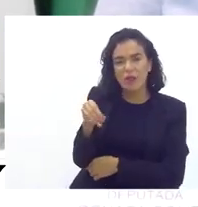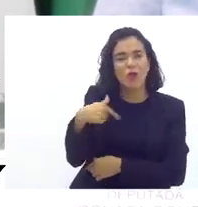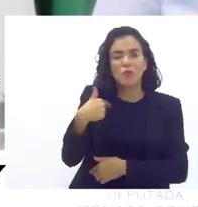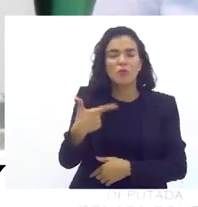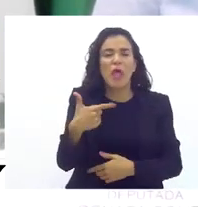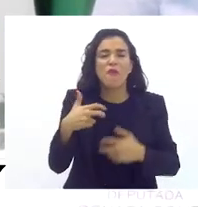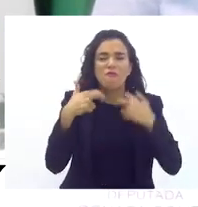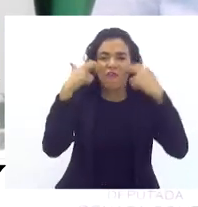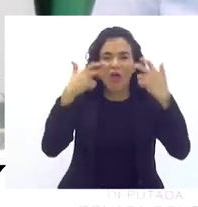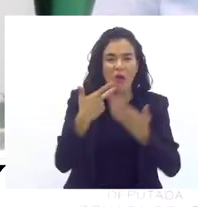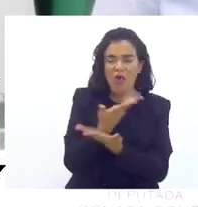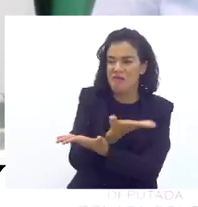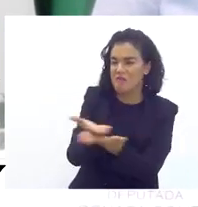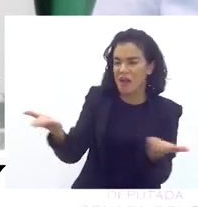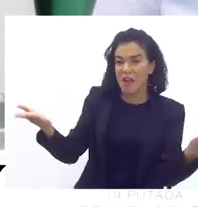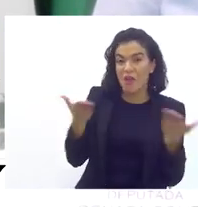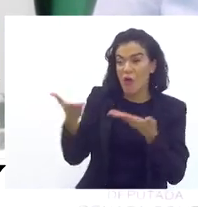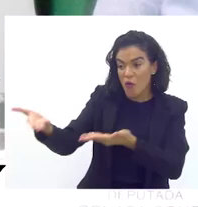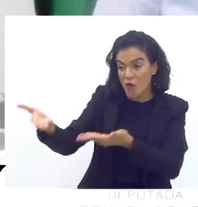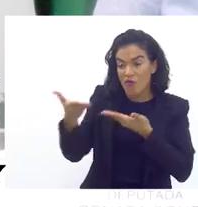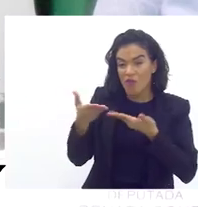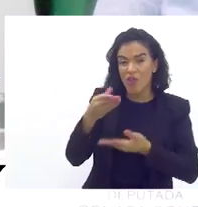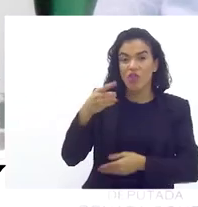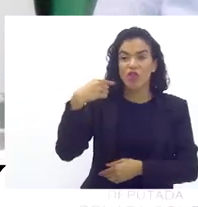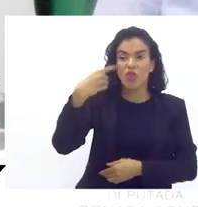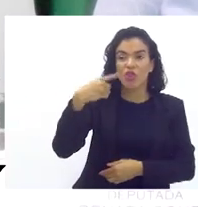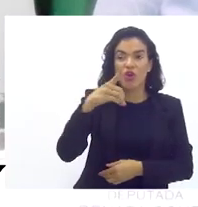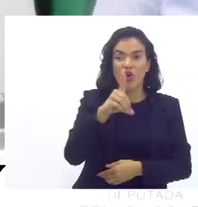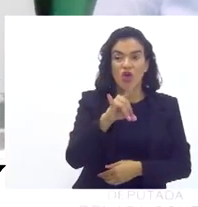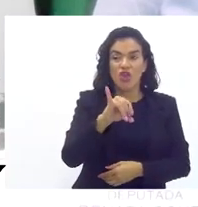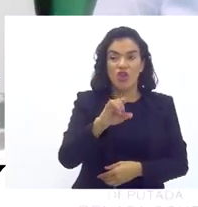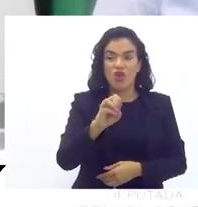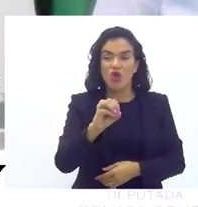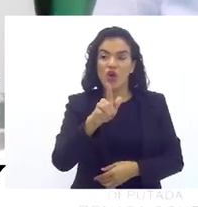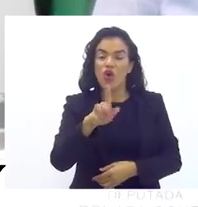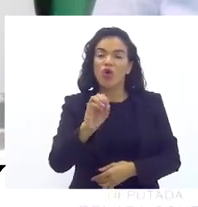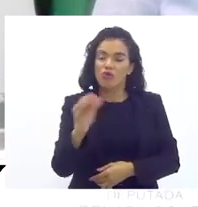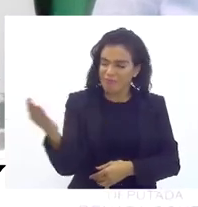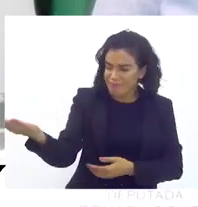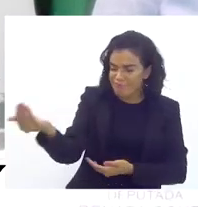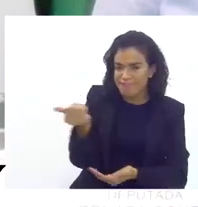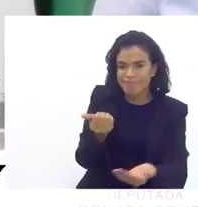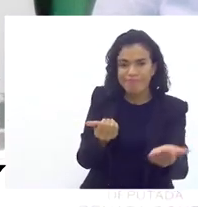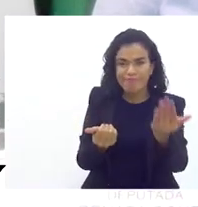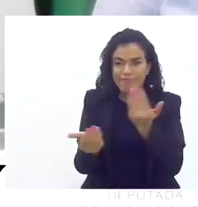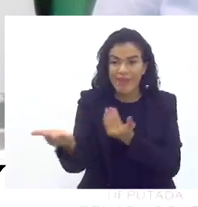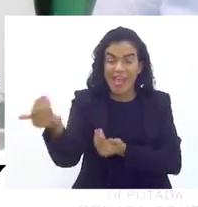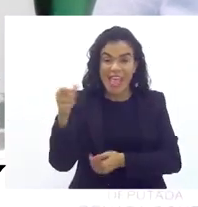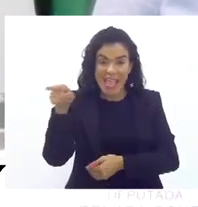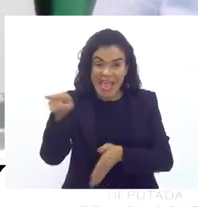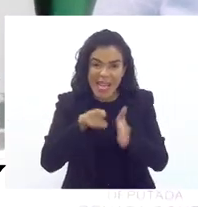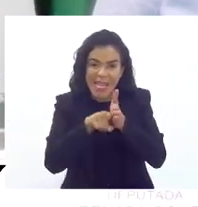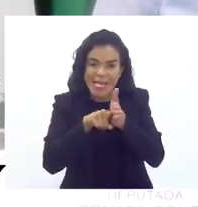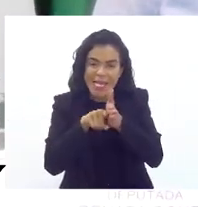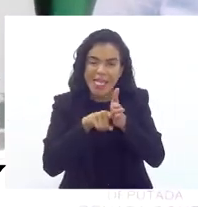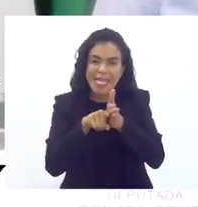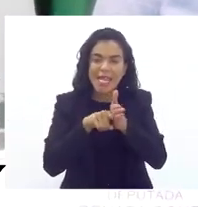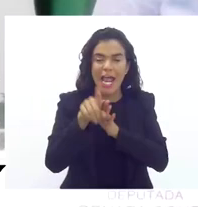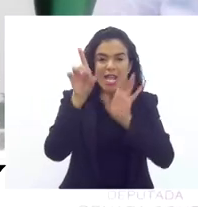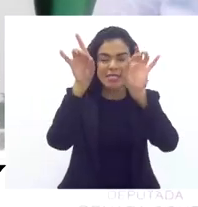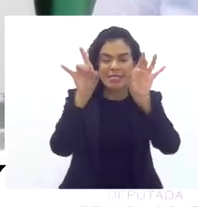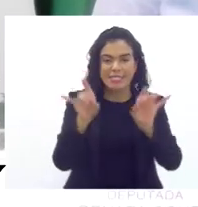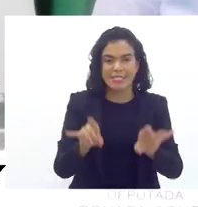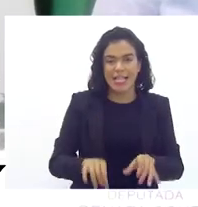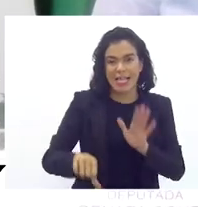e peço licença mesmo para convidar o Doutor Diogo Alberto Betim para vir aqui Porque ele é o criminalista é ele que tá na associação